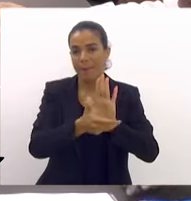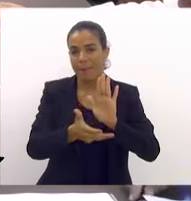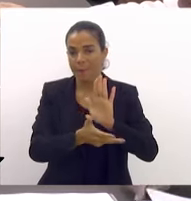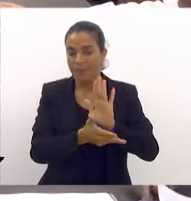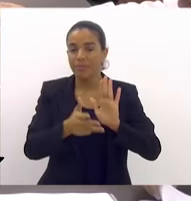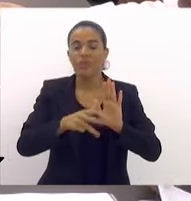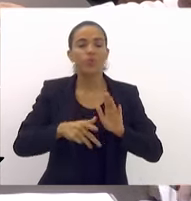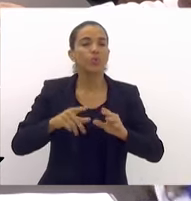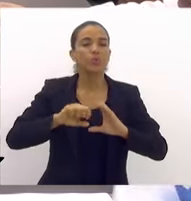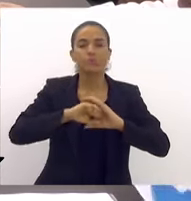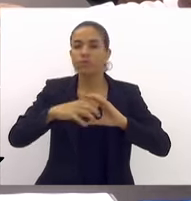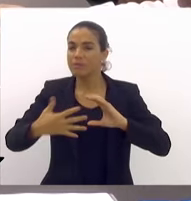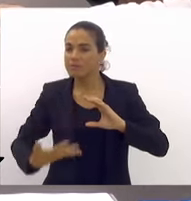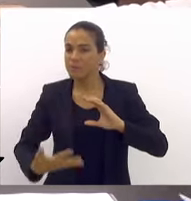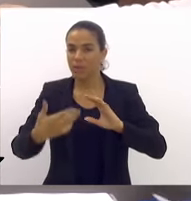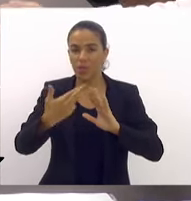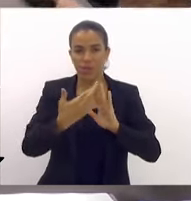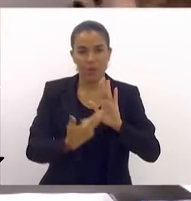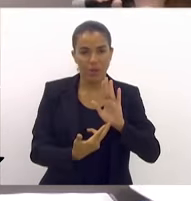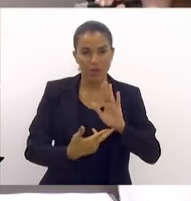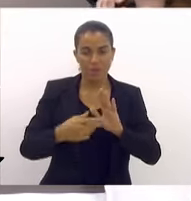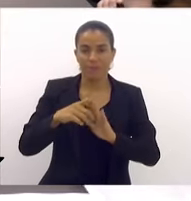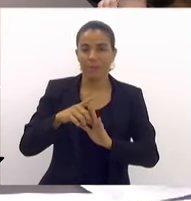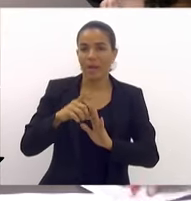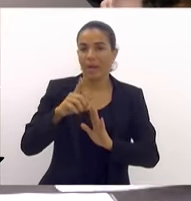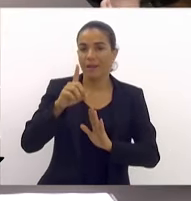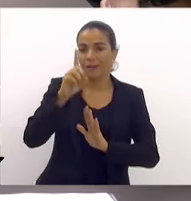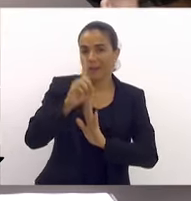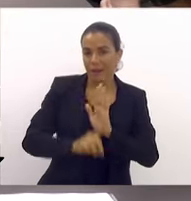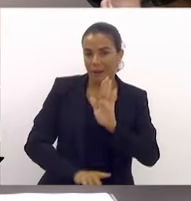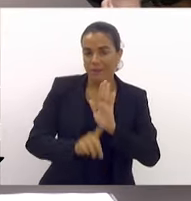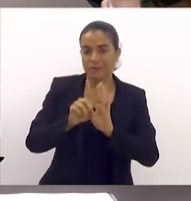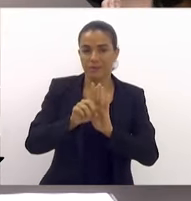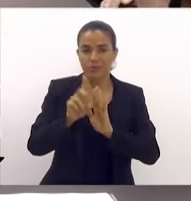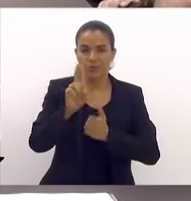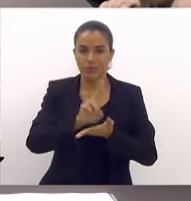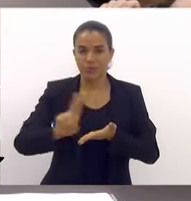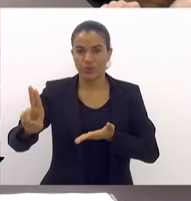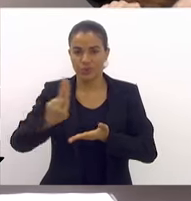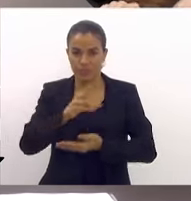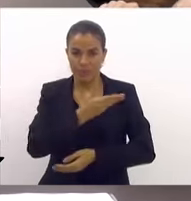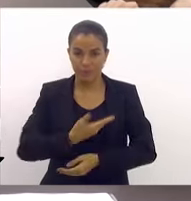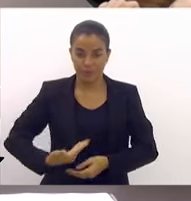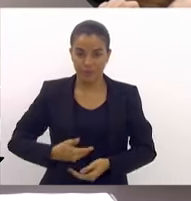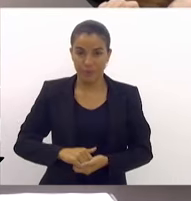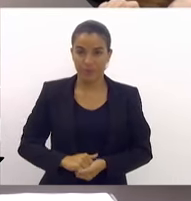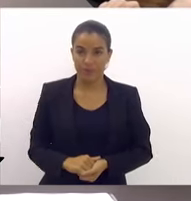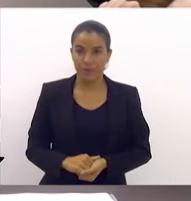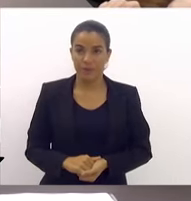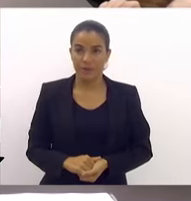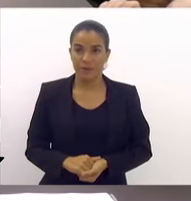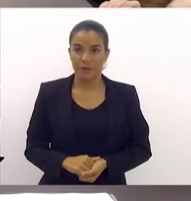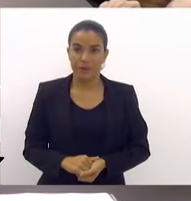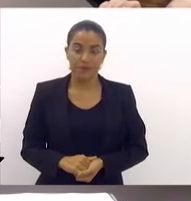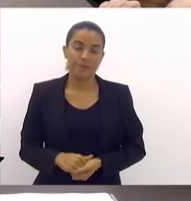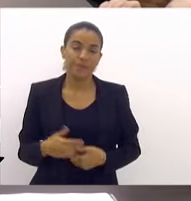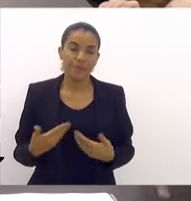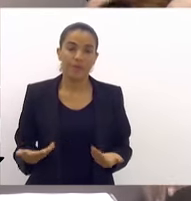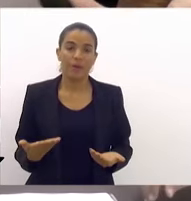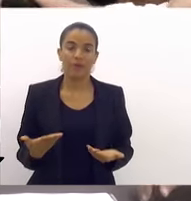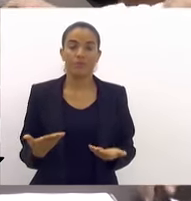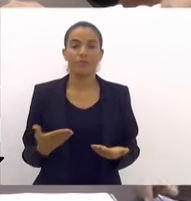dos critérios das normas para declaração de utilidade pública. Quero discutir. Na verdade, a ideia